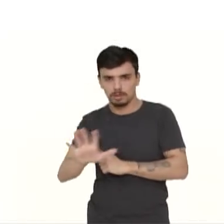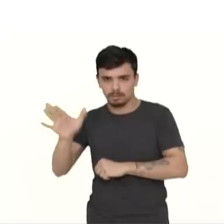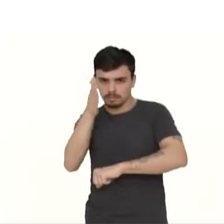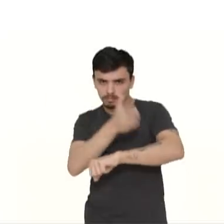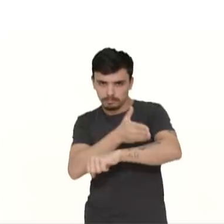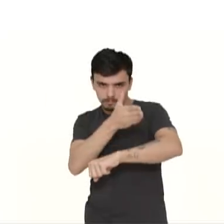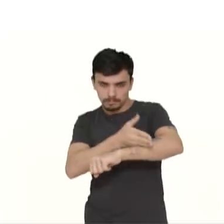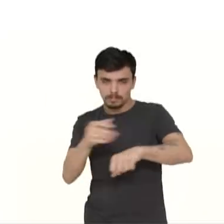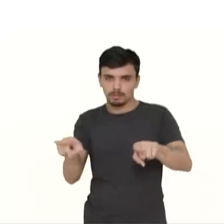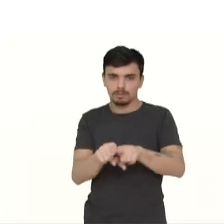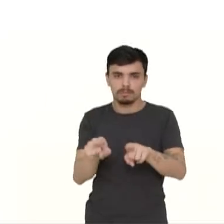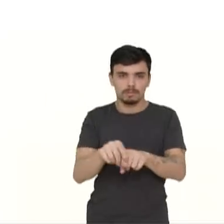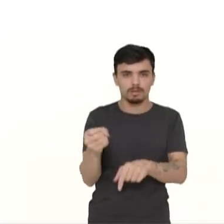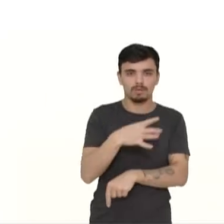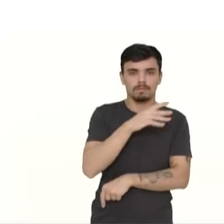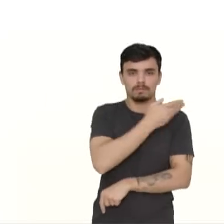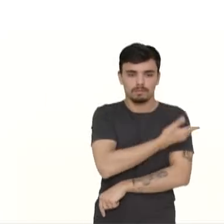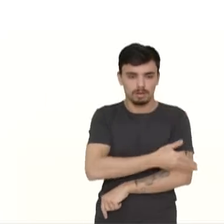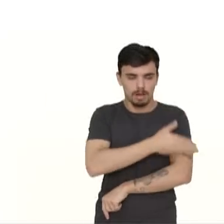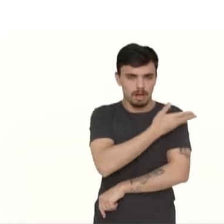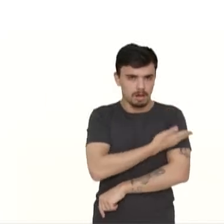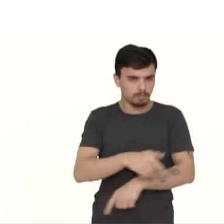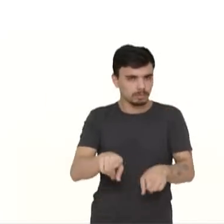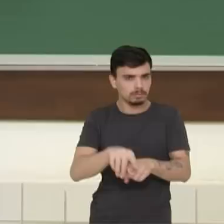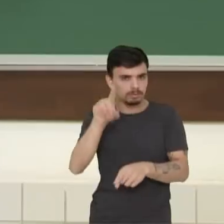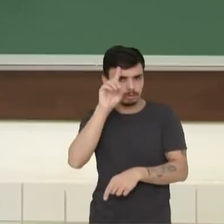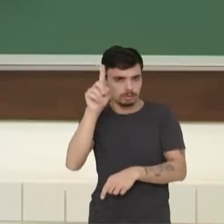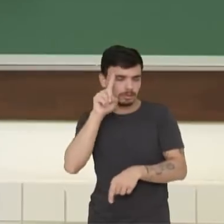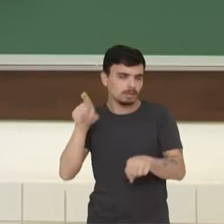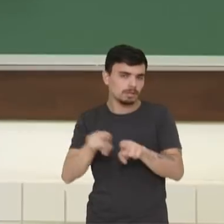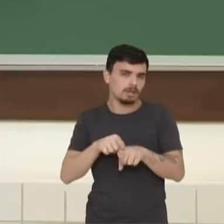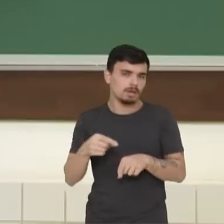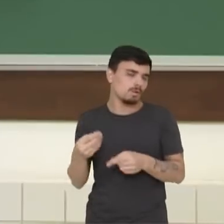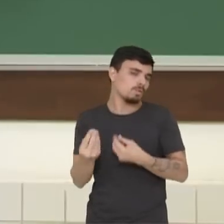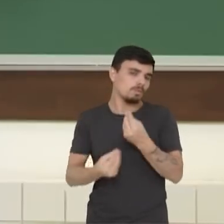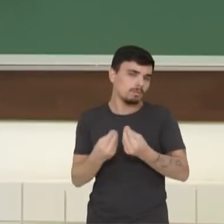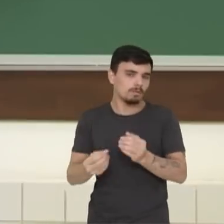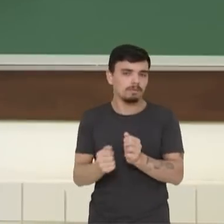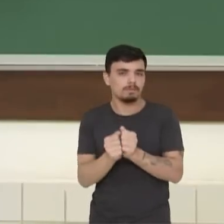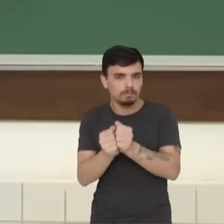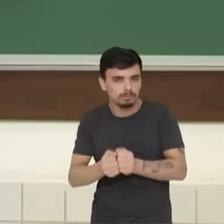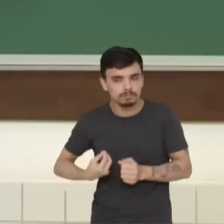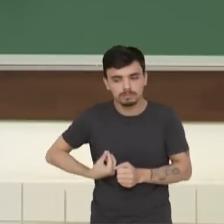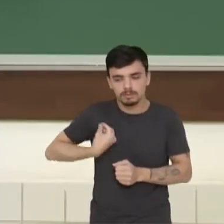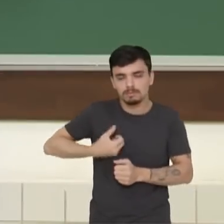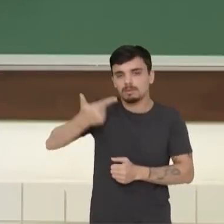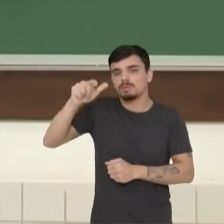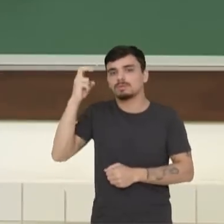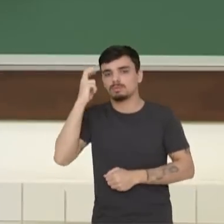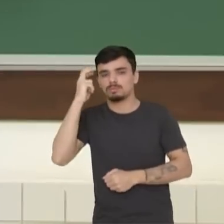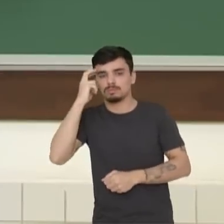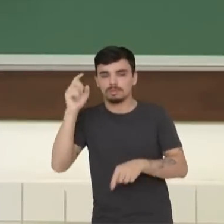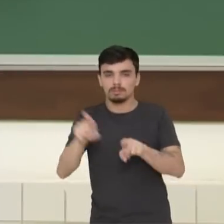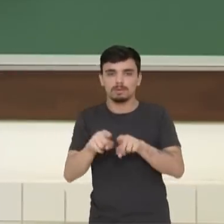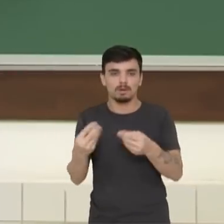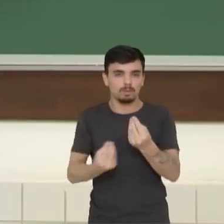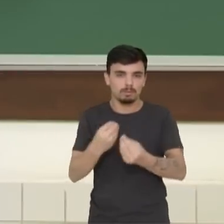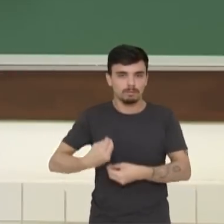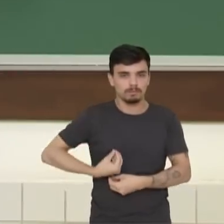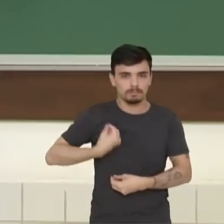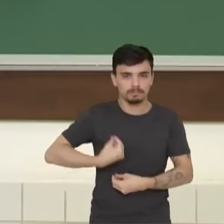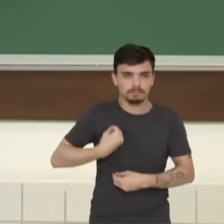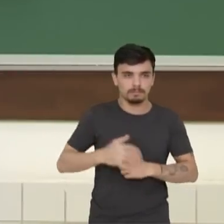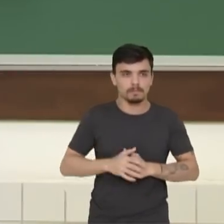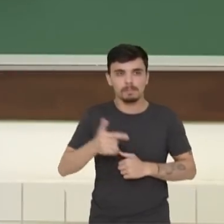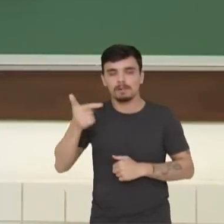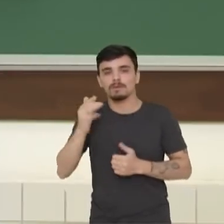medieval, novos hábitos, novos costumes, porque as pessoas começam a conviver com outras culturas, outras maneiras de viver. Na